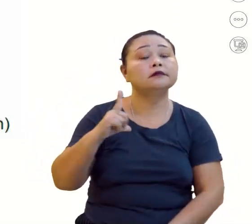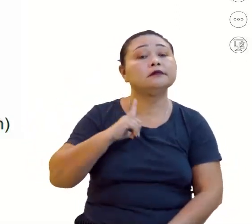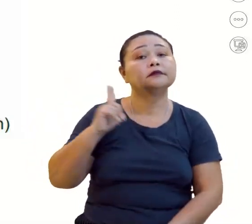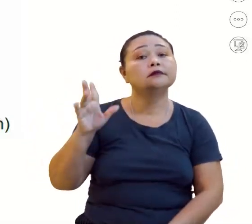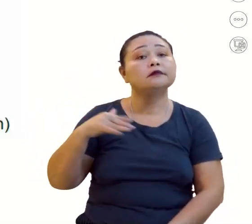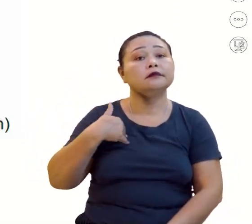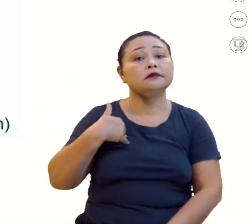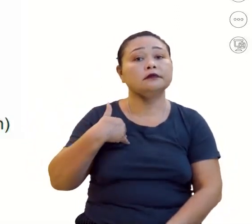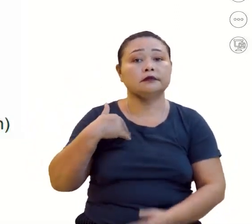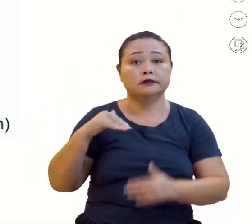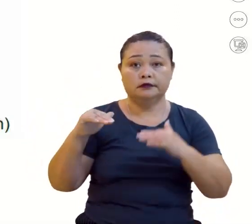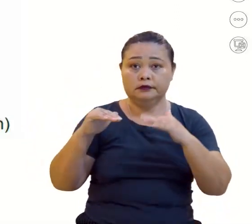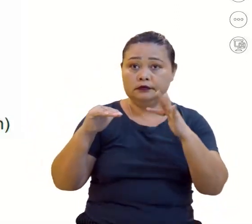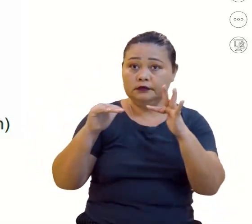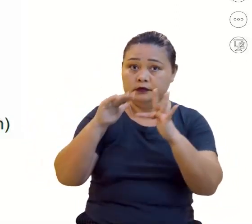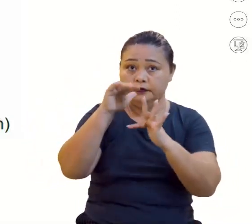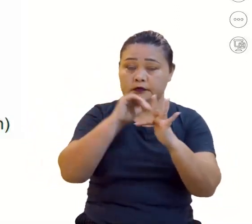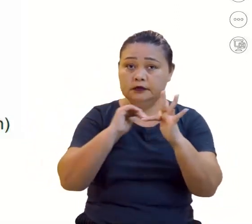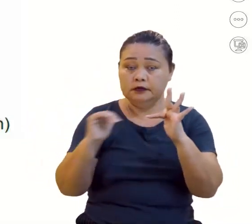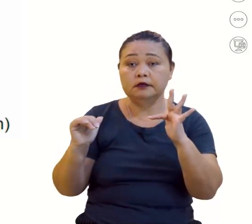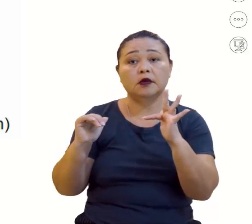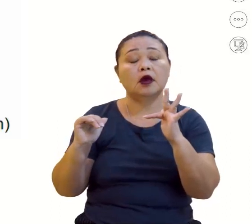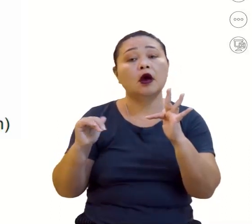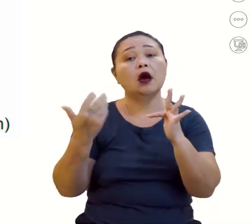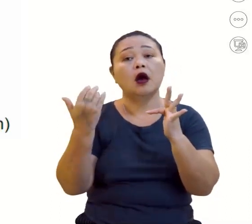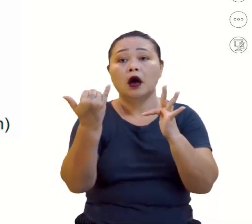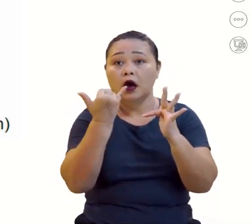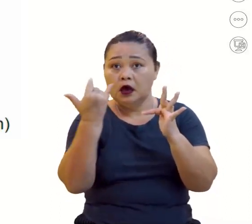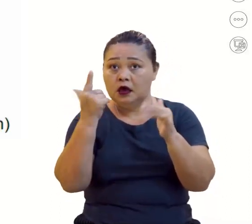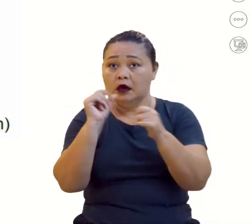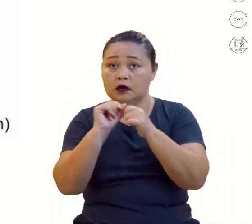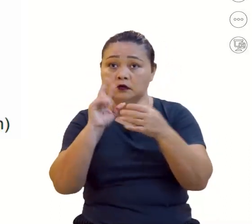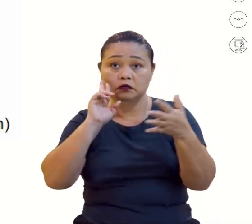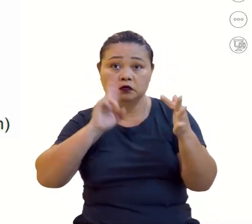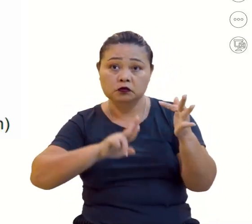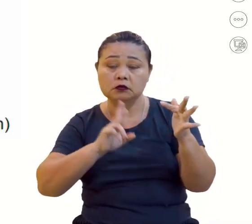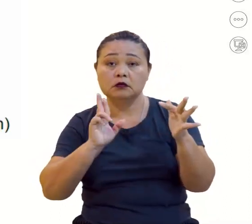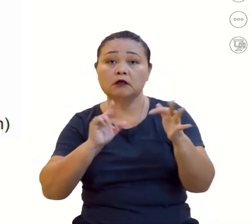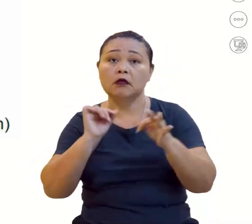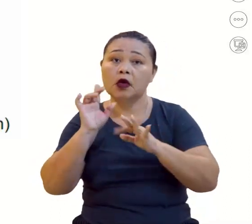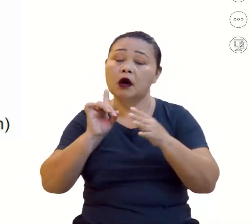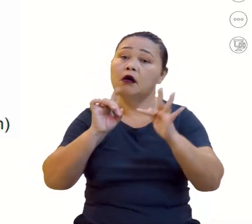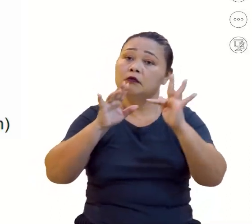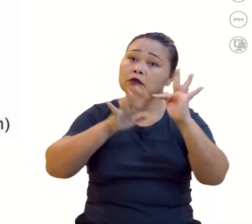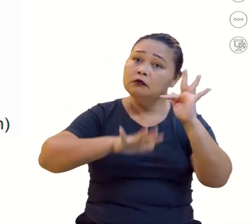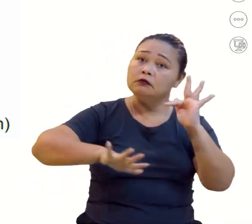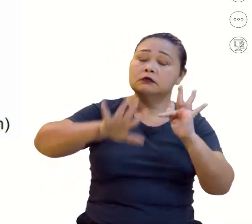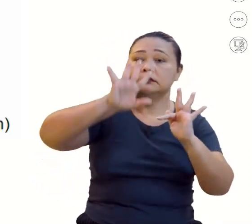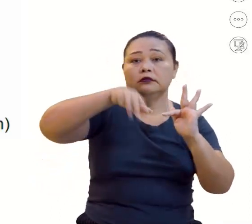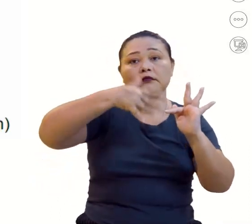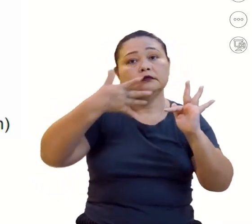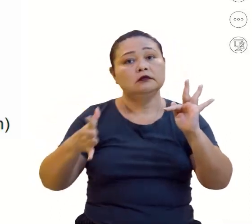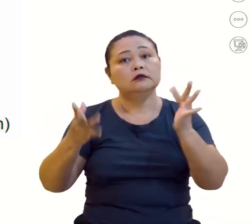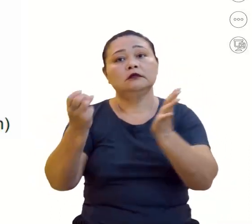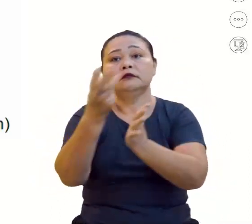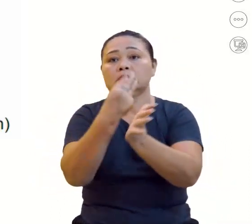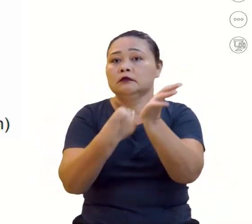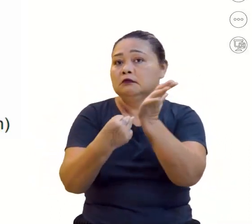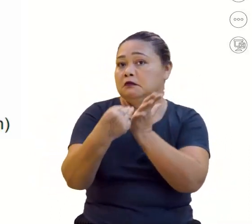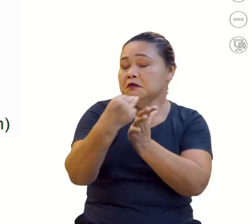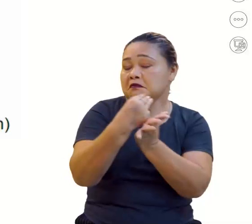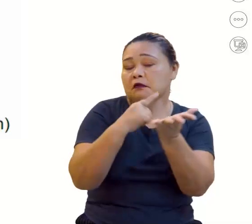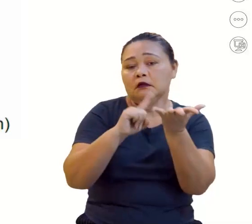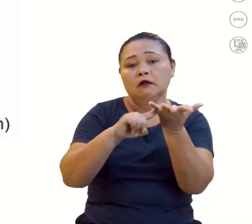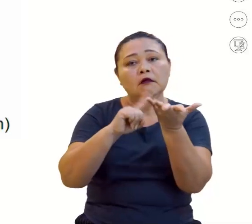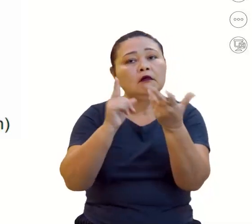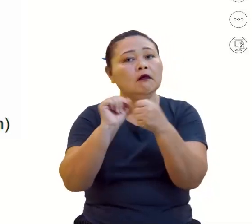um suporte, o suporte é aquilo que nos dá embasamento para resolver a questão, que pode ser um gráfico, uma tabela, um mapa, uma